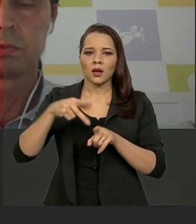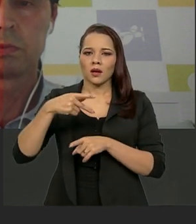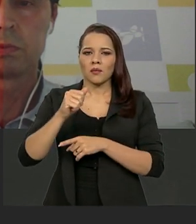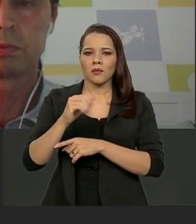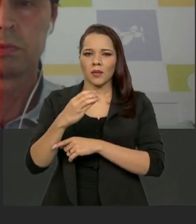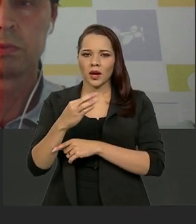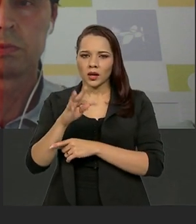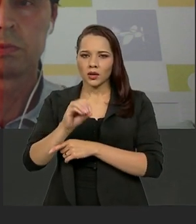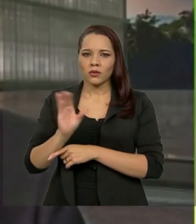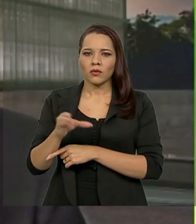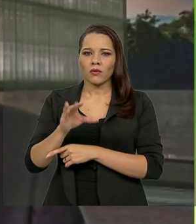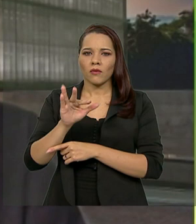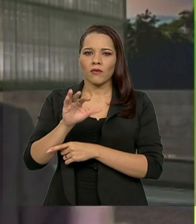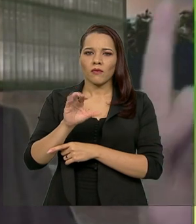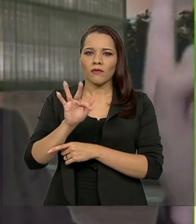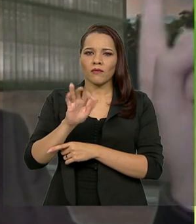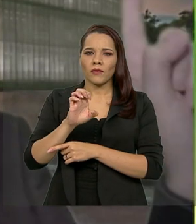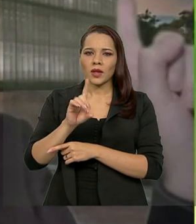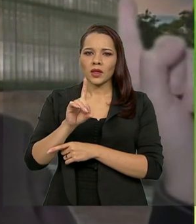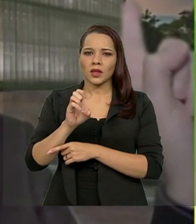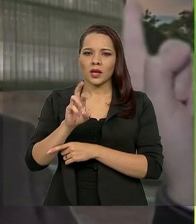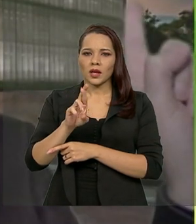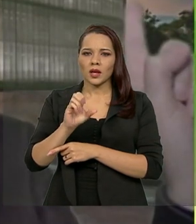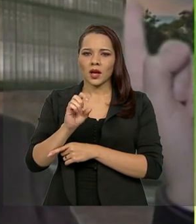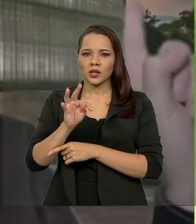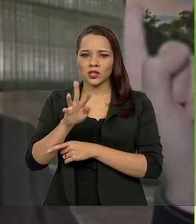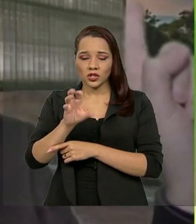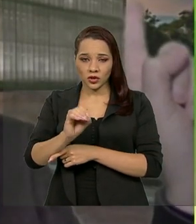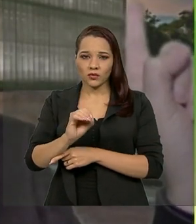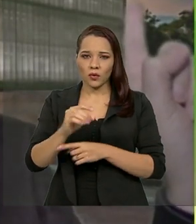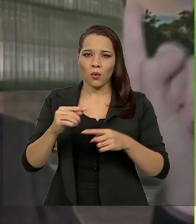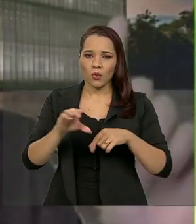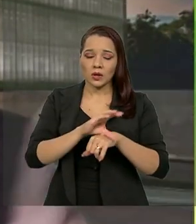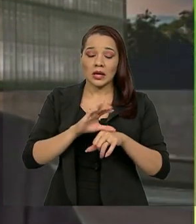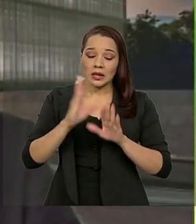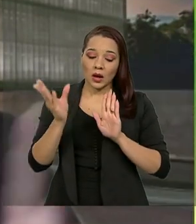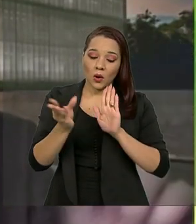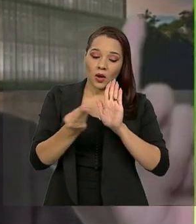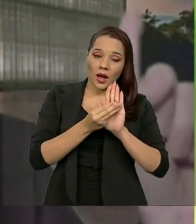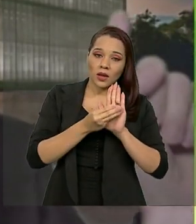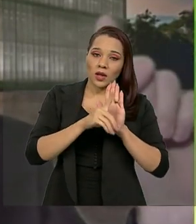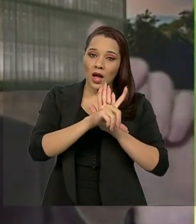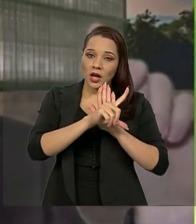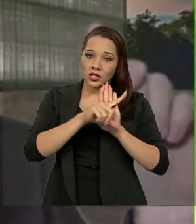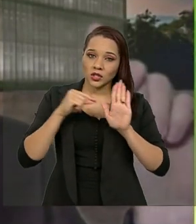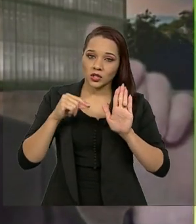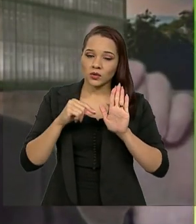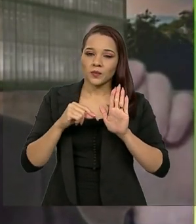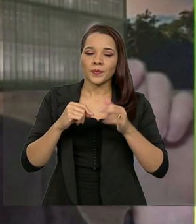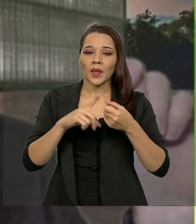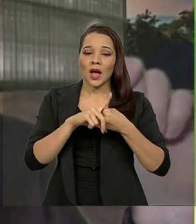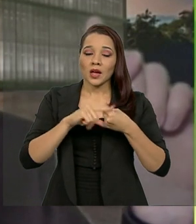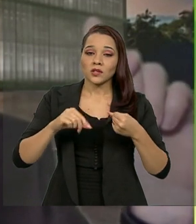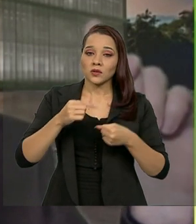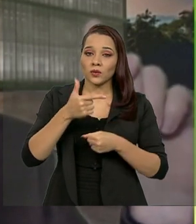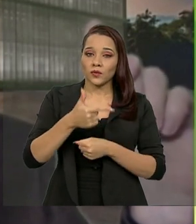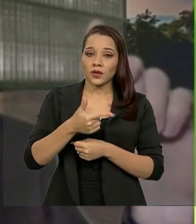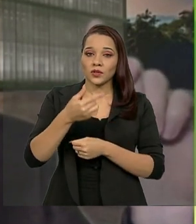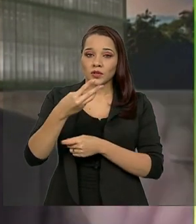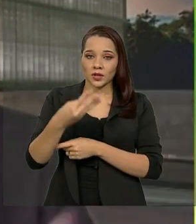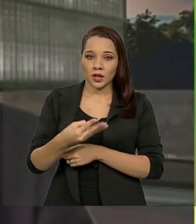de forma adequada. Ele está lá no artigo 23, no parágrafo 1º da Constituição